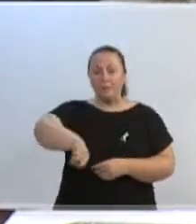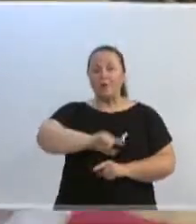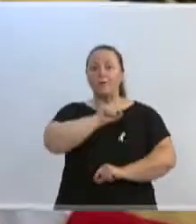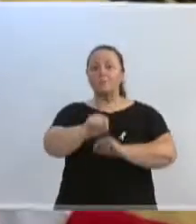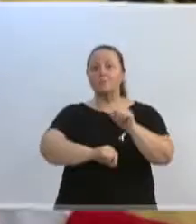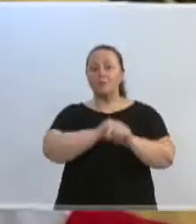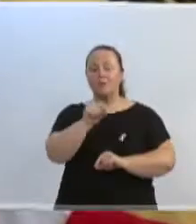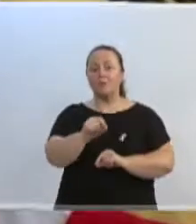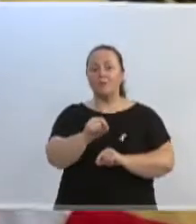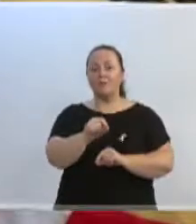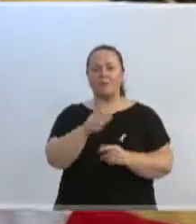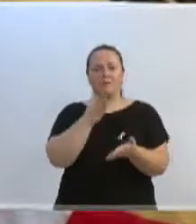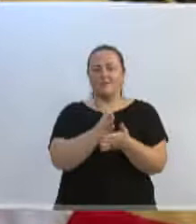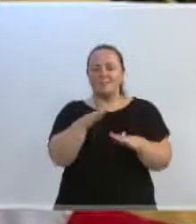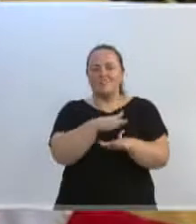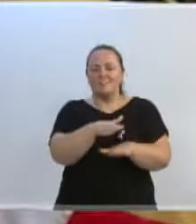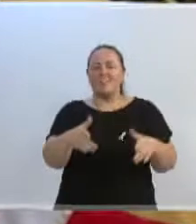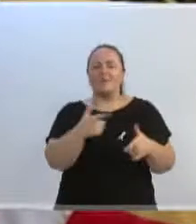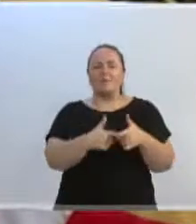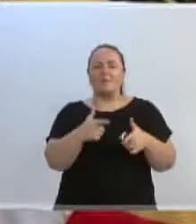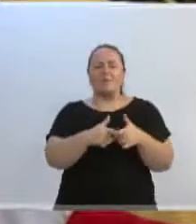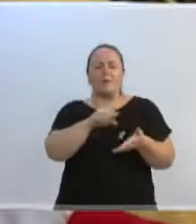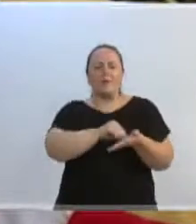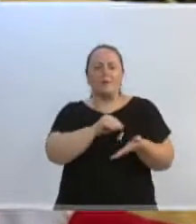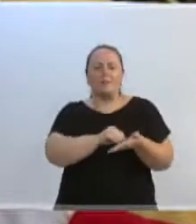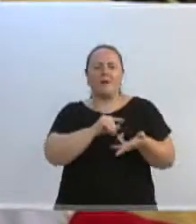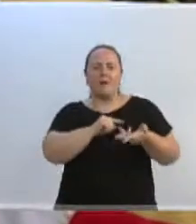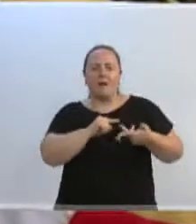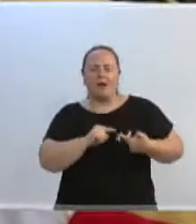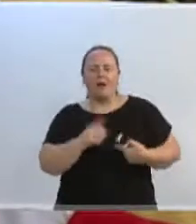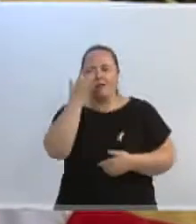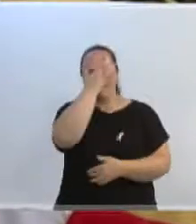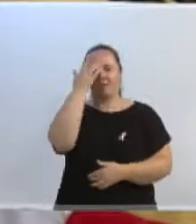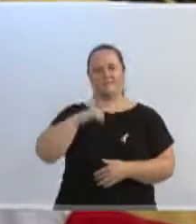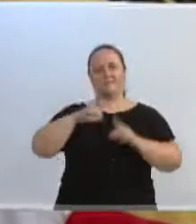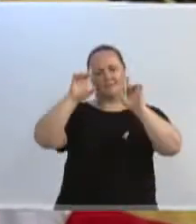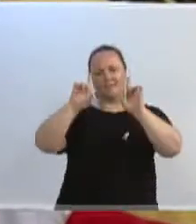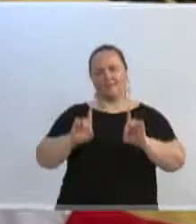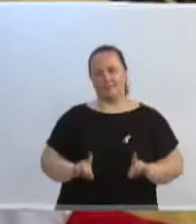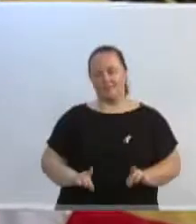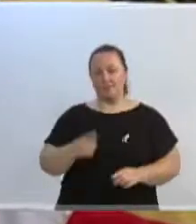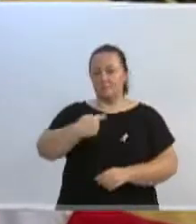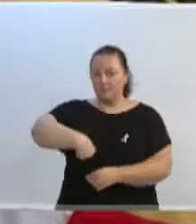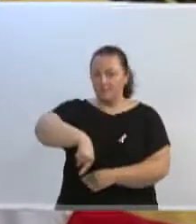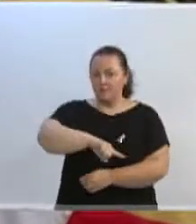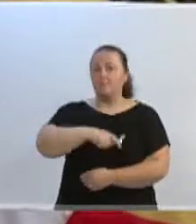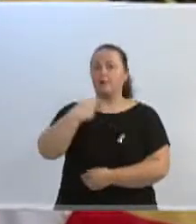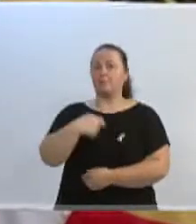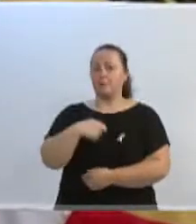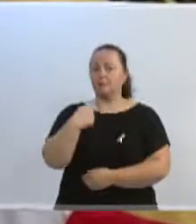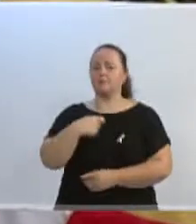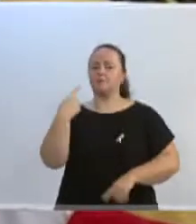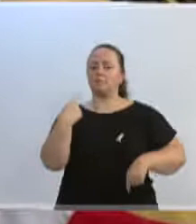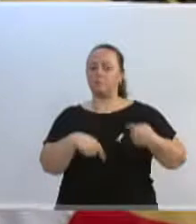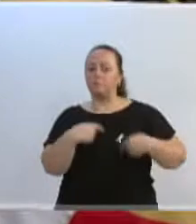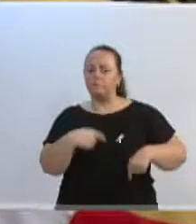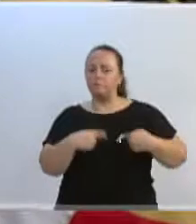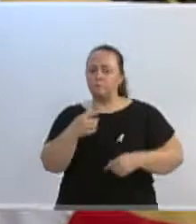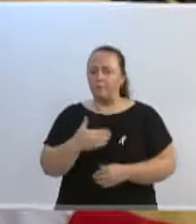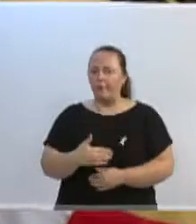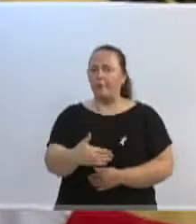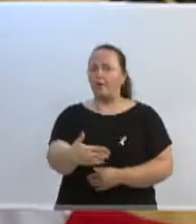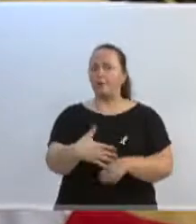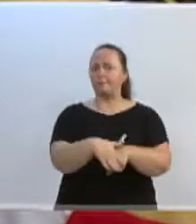mais deficitários nesse atendimento para estas pessoas. E nós precisamos aqui, nessa discussão, nessa